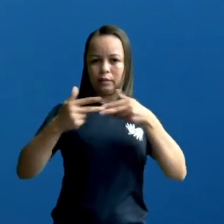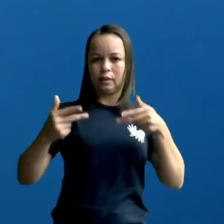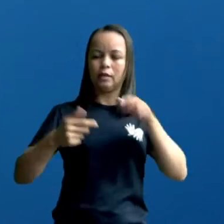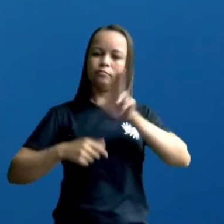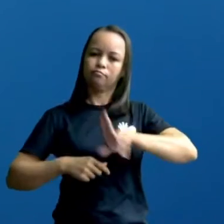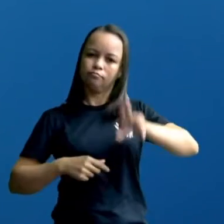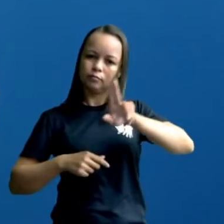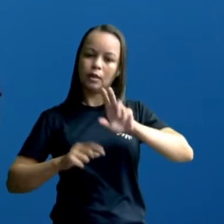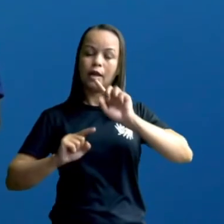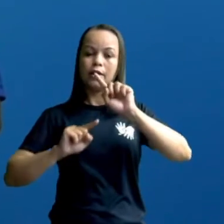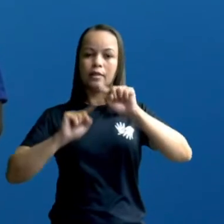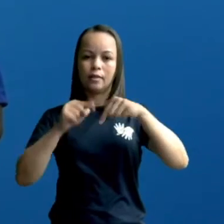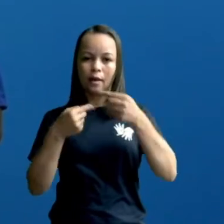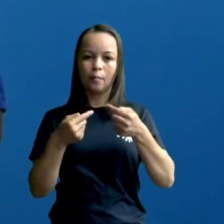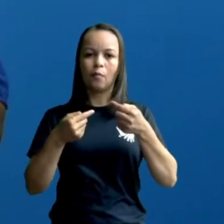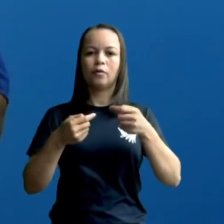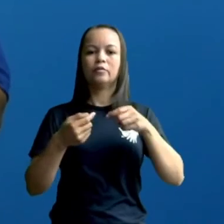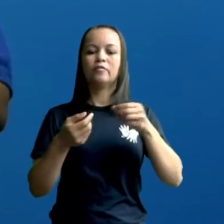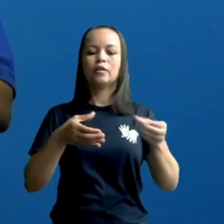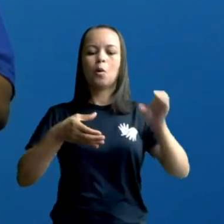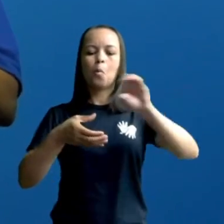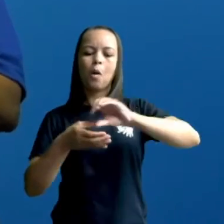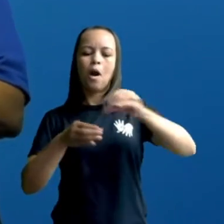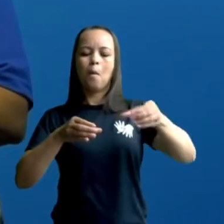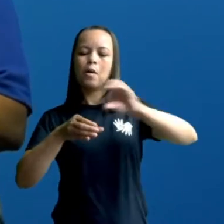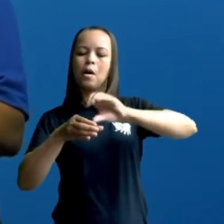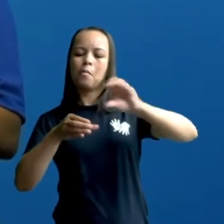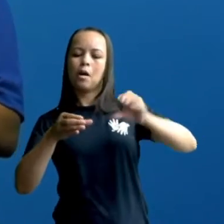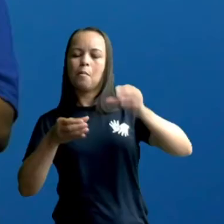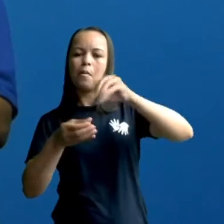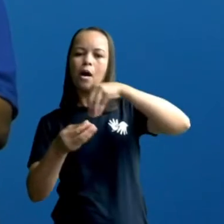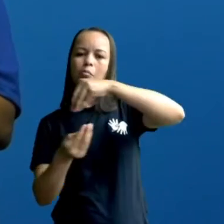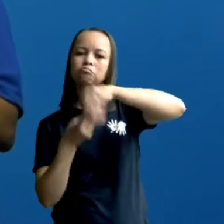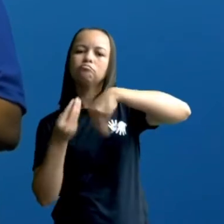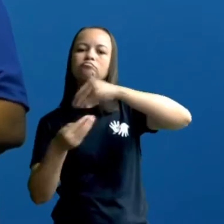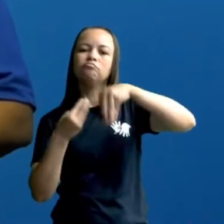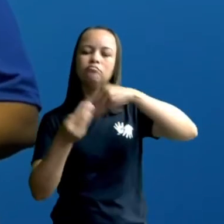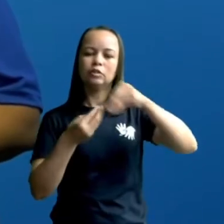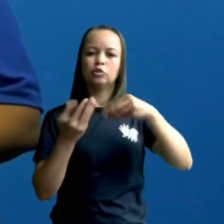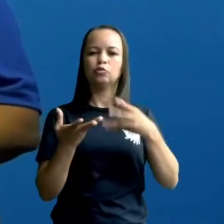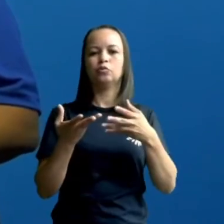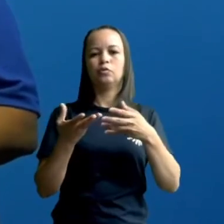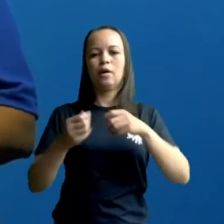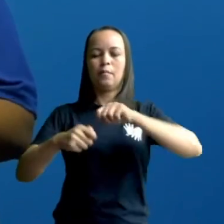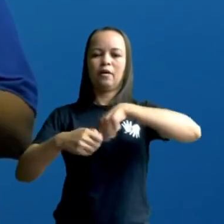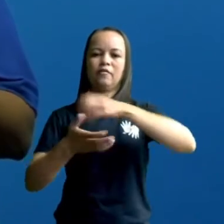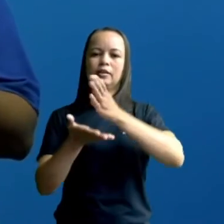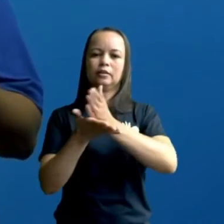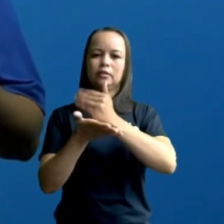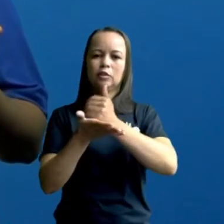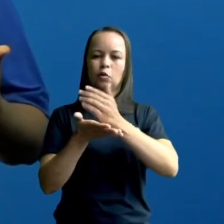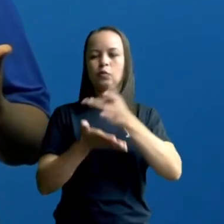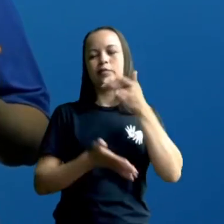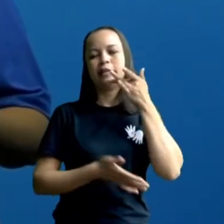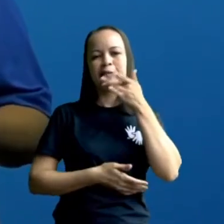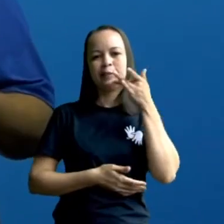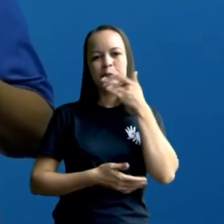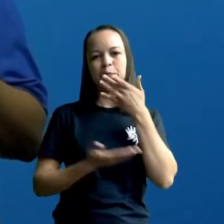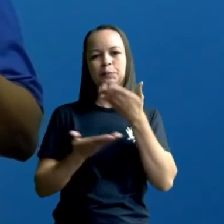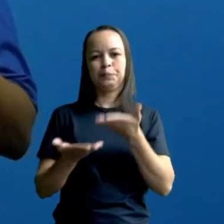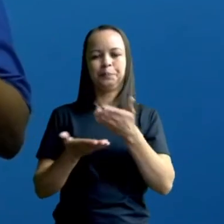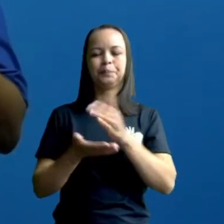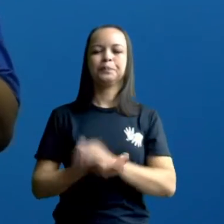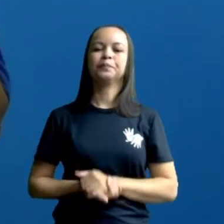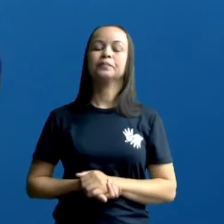usar e depois nós vamos fazer a mistura quando misturamos os ingredientes para fazer o delicioso bolo.